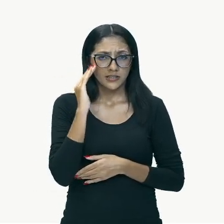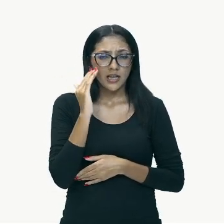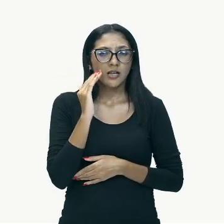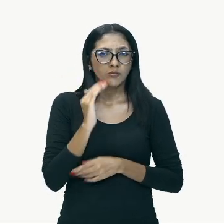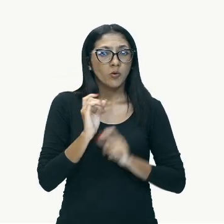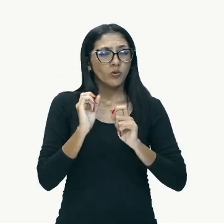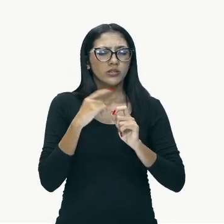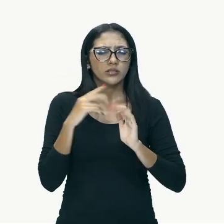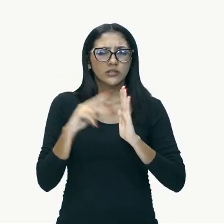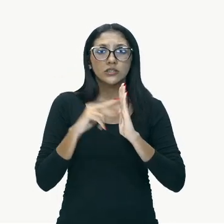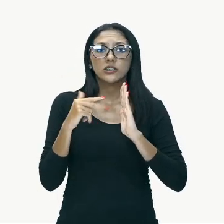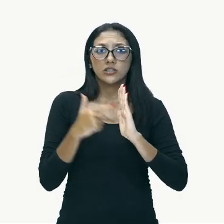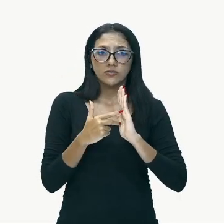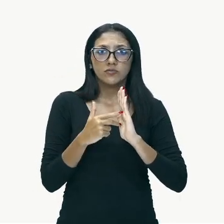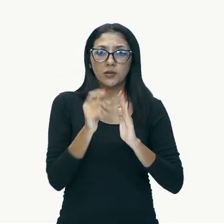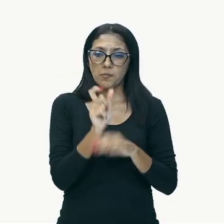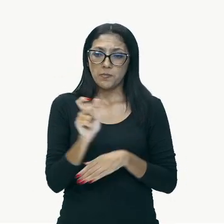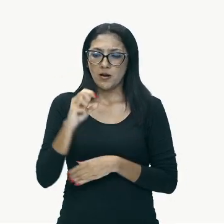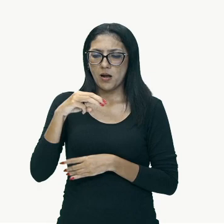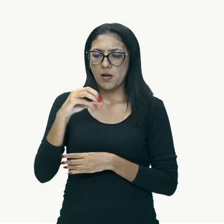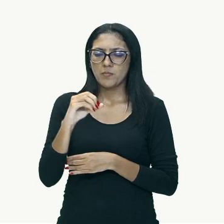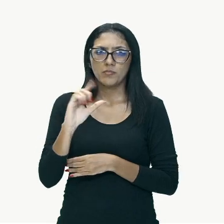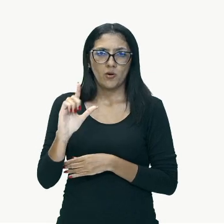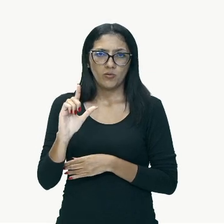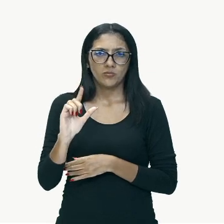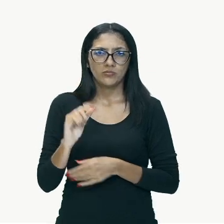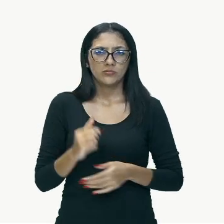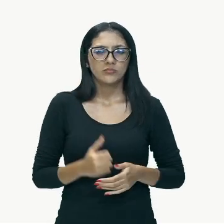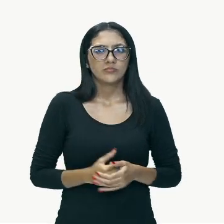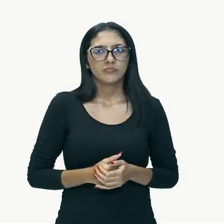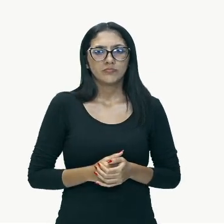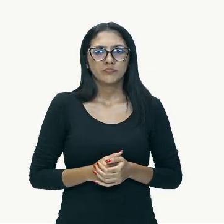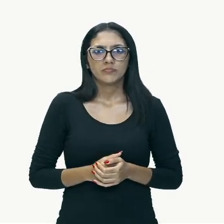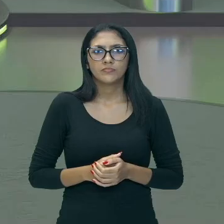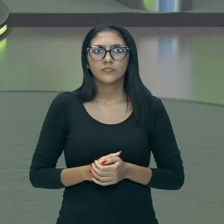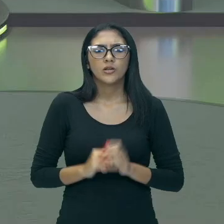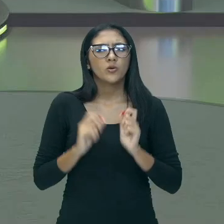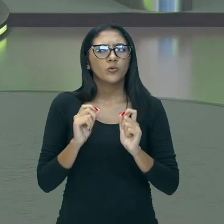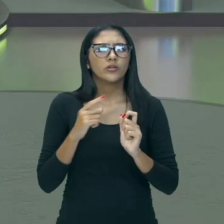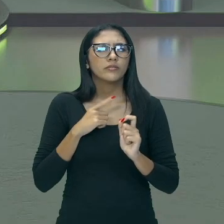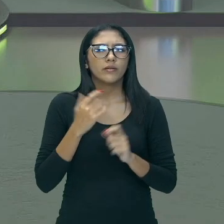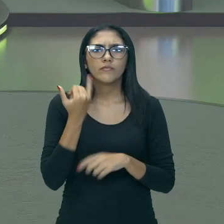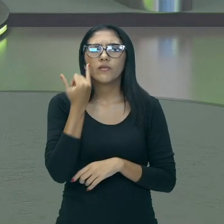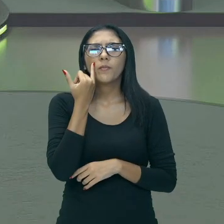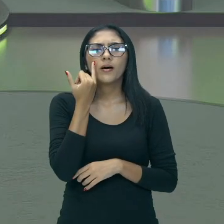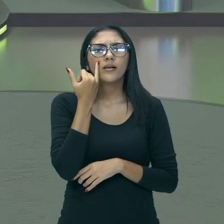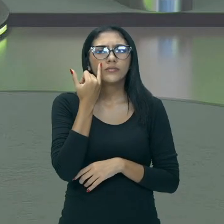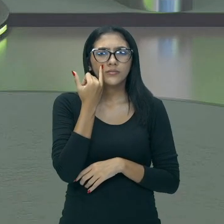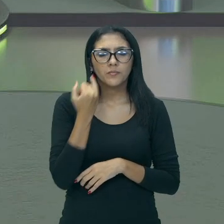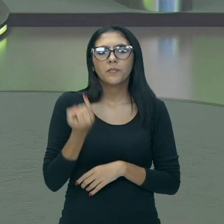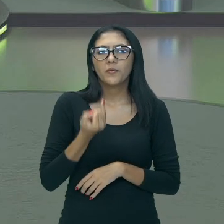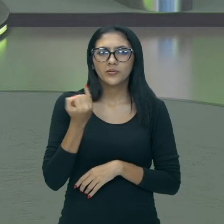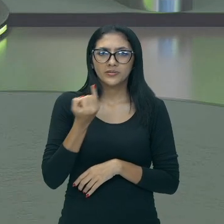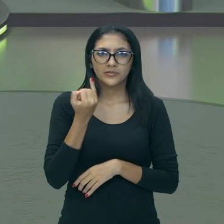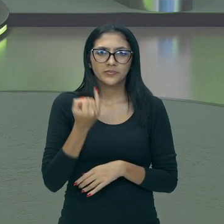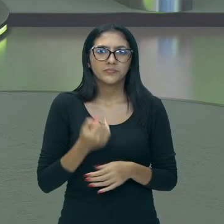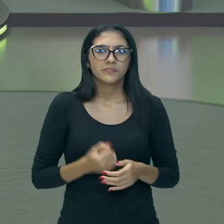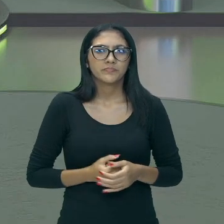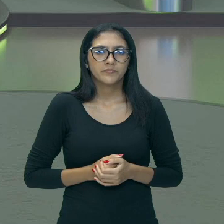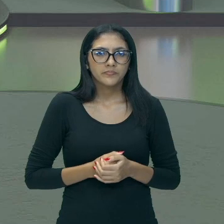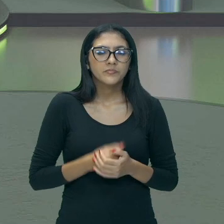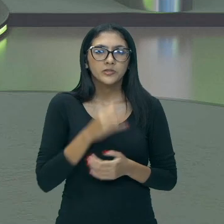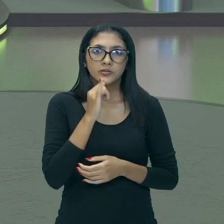mol. E aí o que a gente tem sobre mol? Importante lembrar isso. O mol é